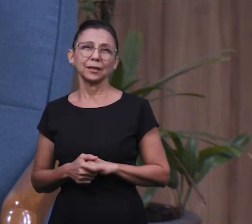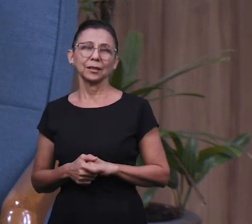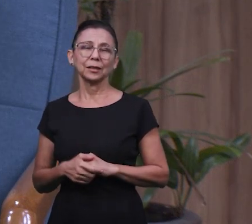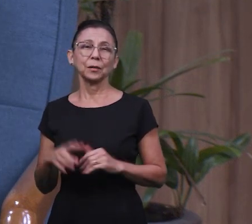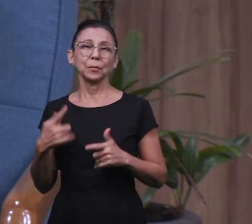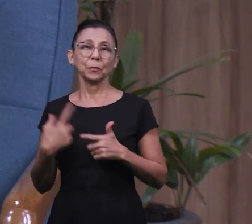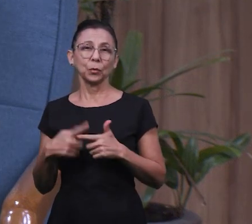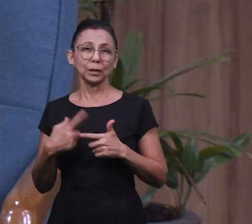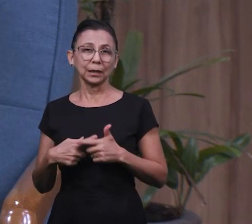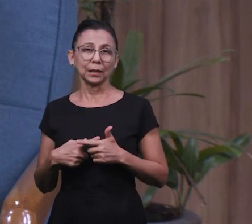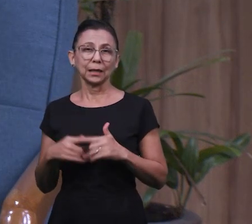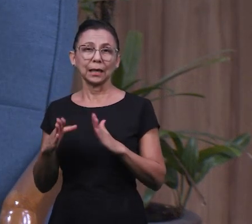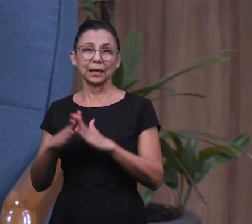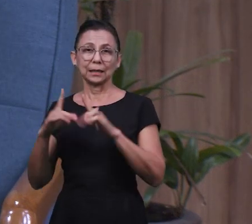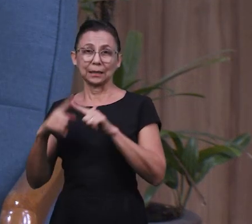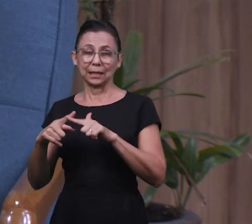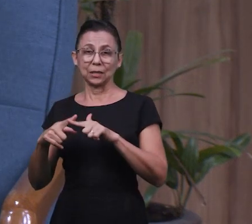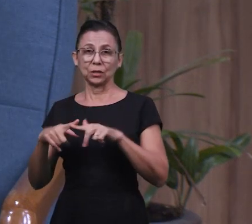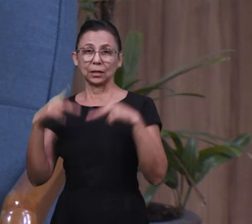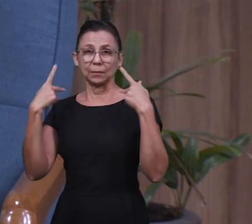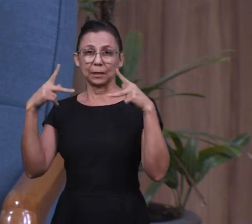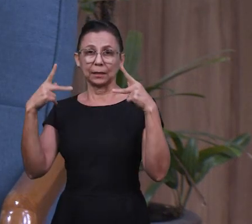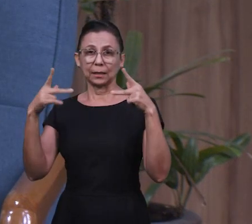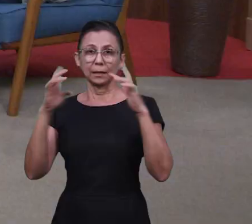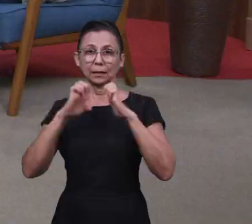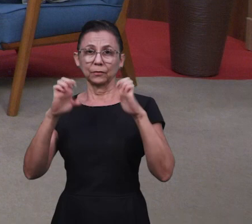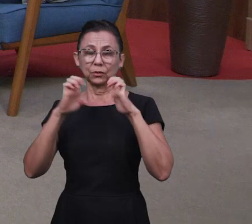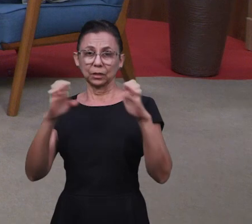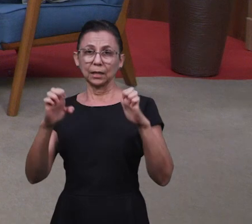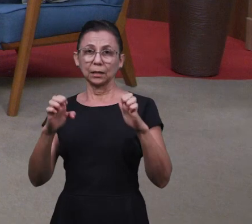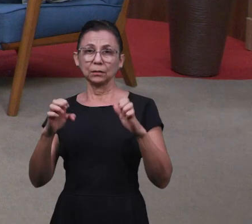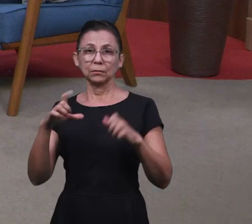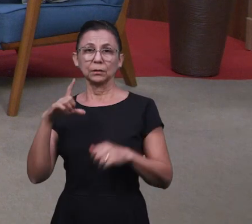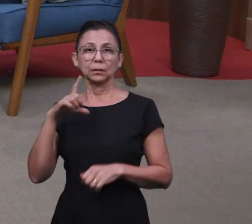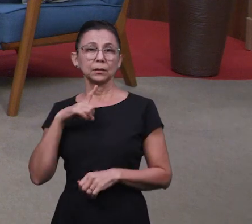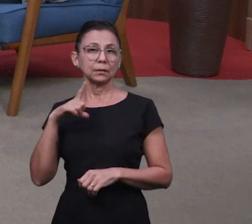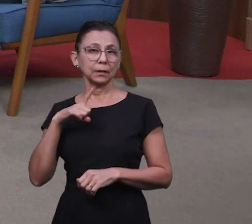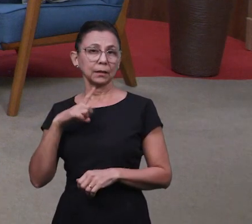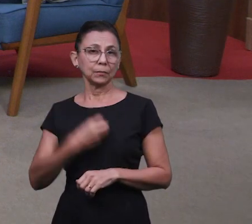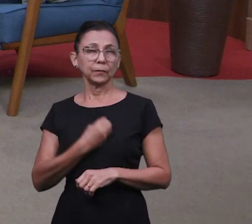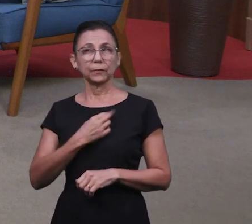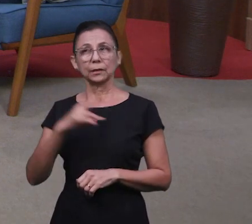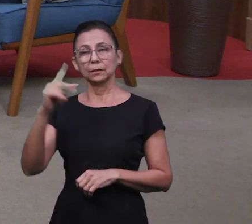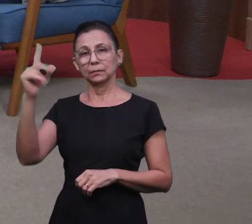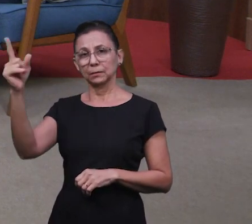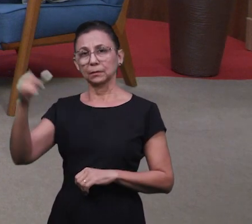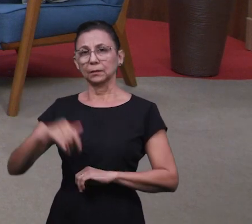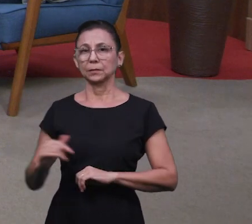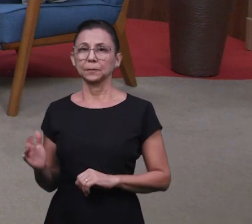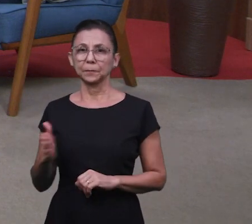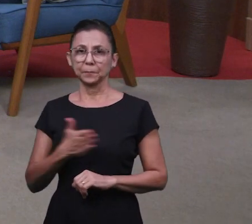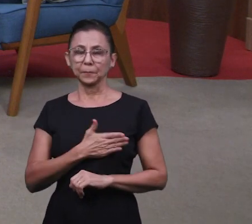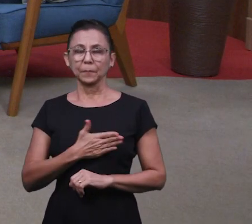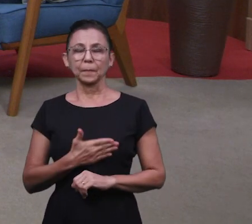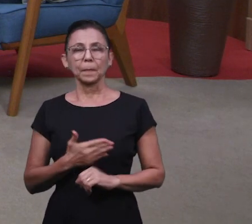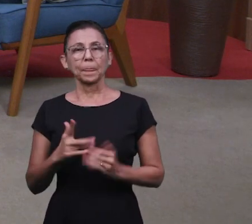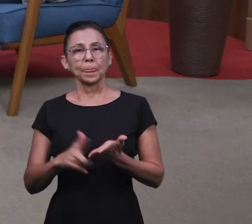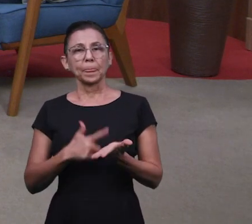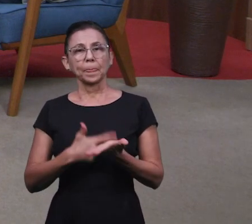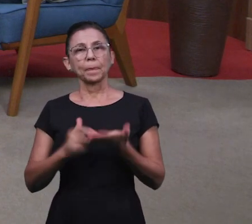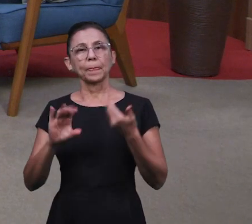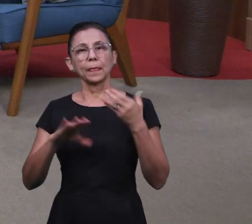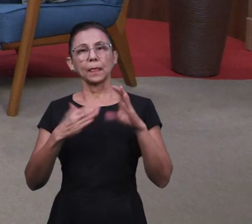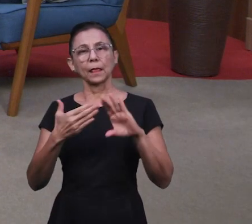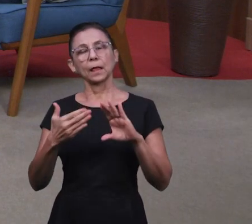de pregar o evangelho e de alcançar a eternidade. Ainda dentro do livro de Cantares, agora no verso